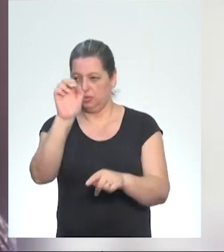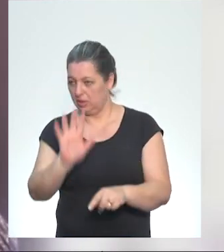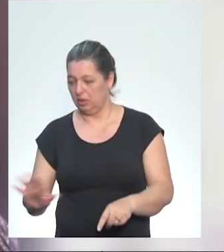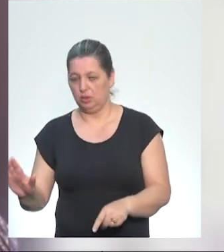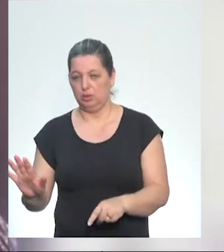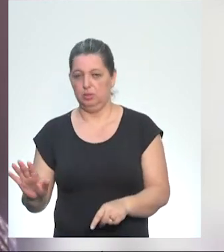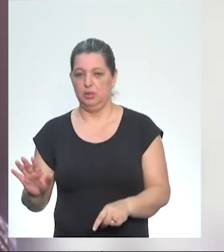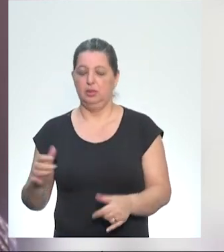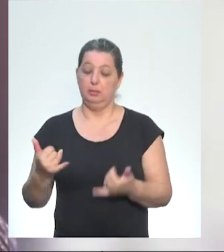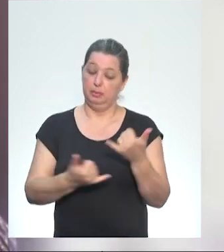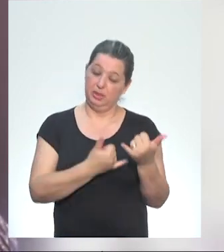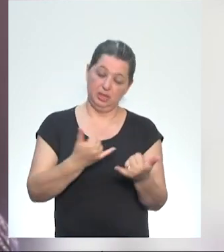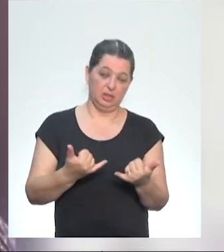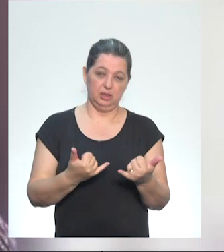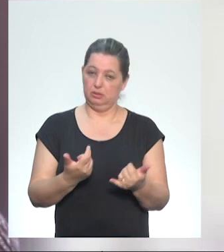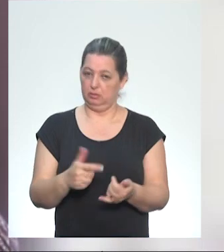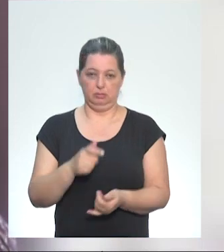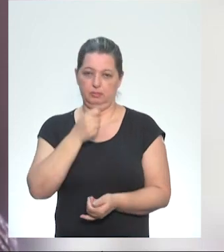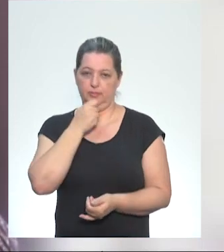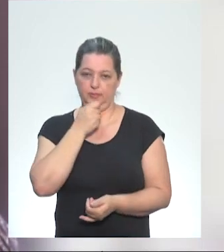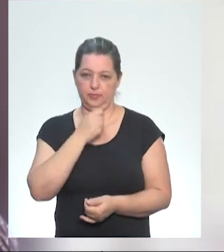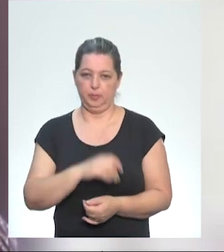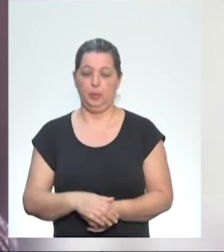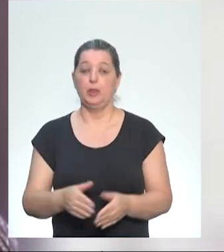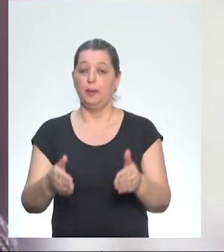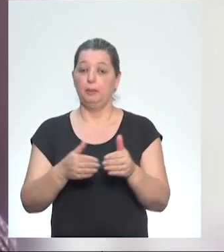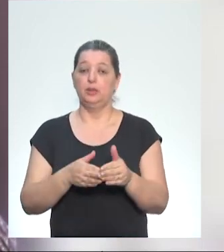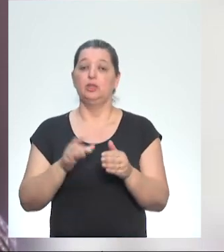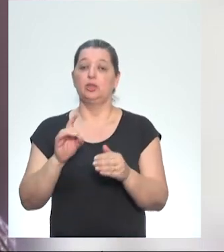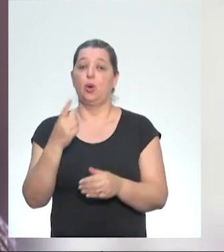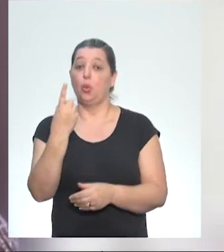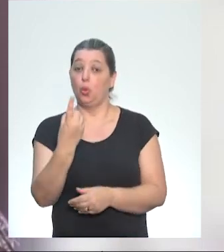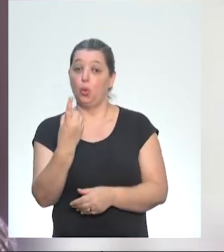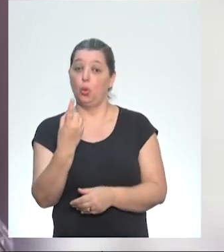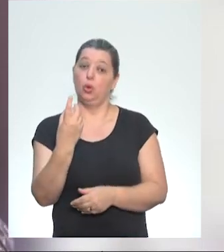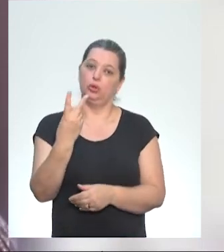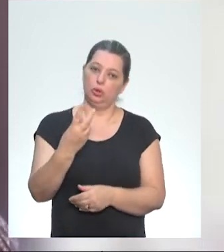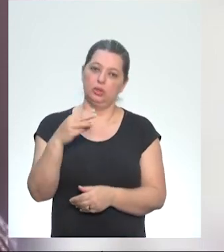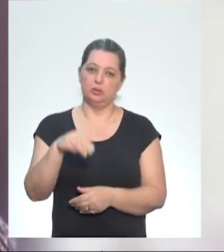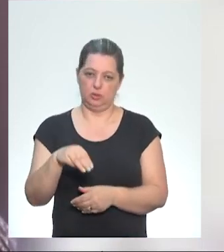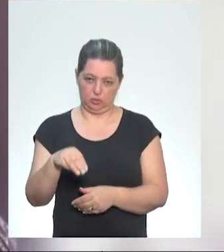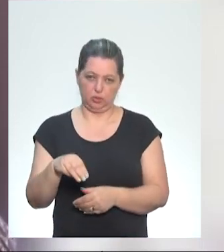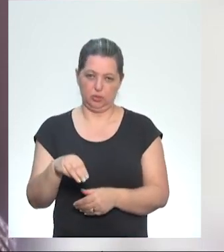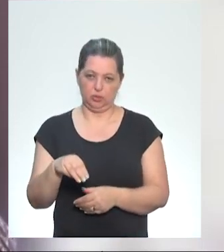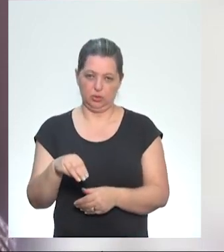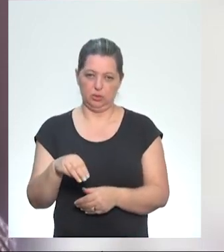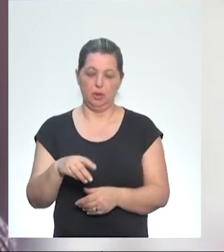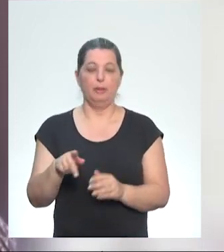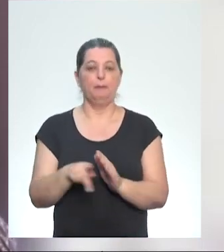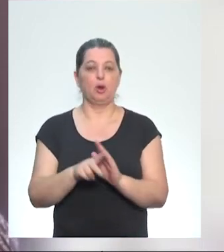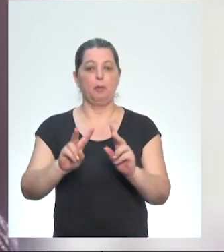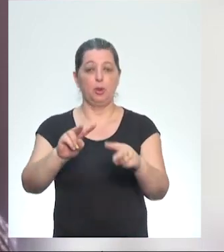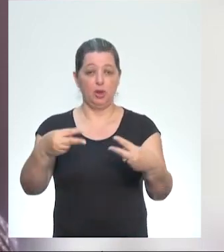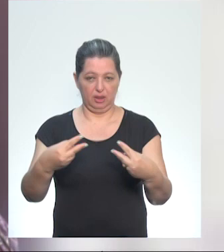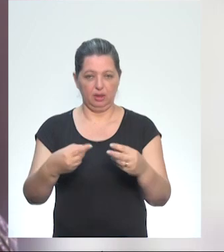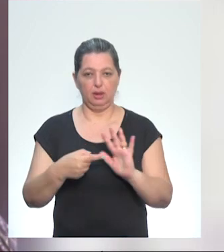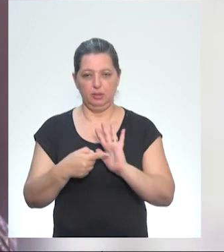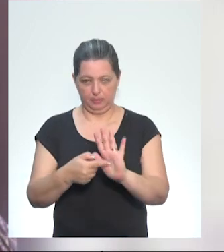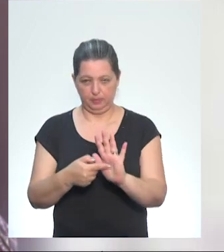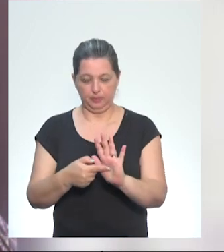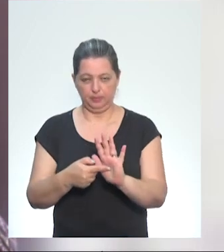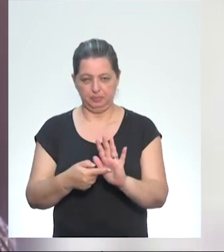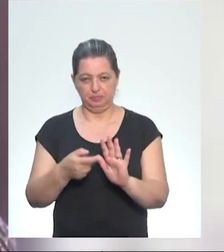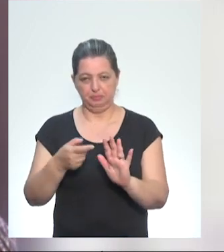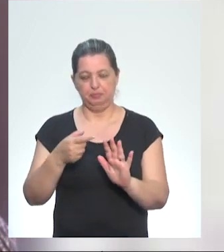tenho. Agora eu vou pedir para a Naomi 1 ou 2 minutinhos só para eu colocar o link aí para vocês, para quem quiser dar uma